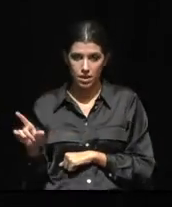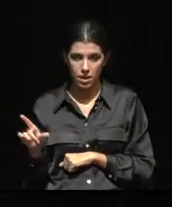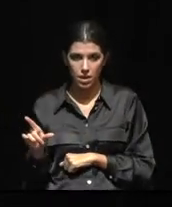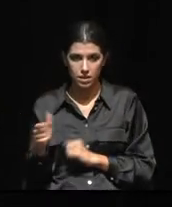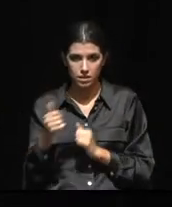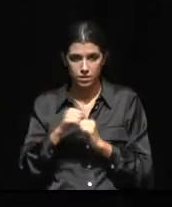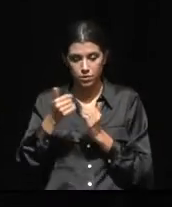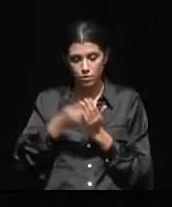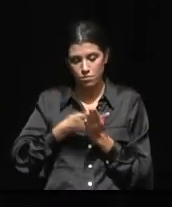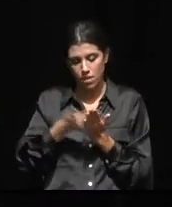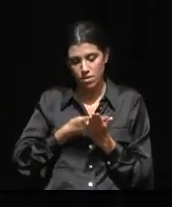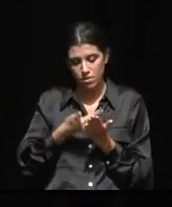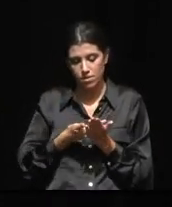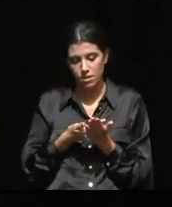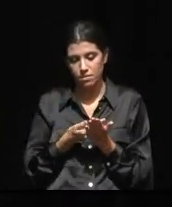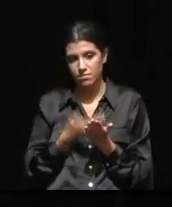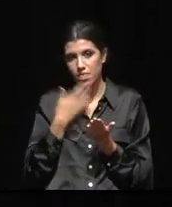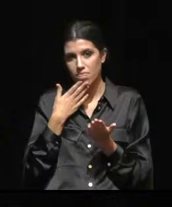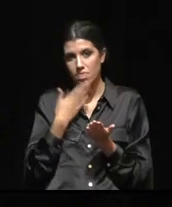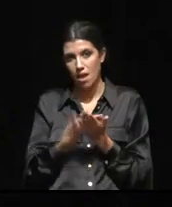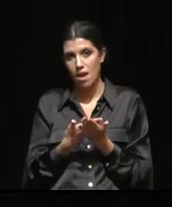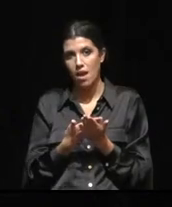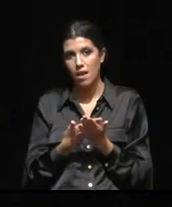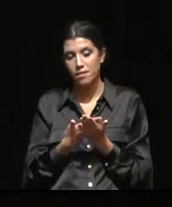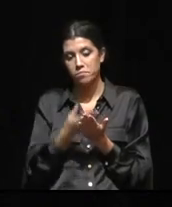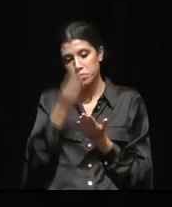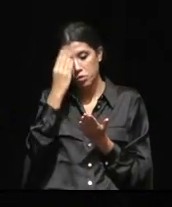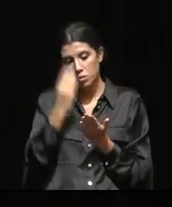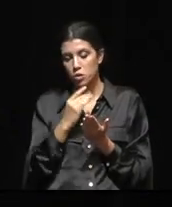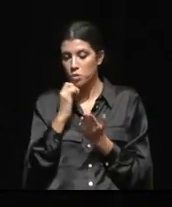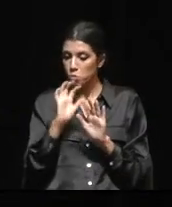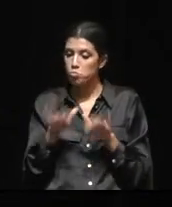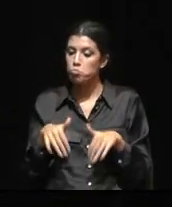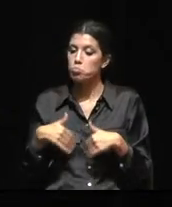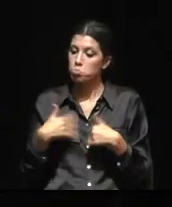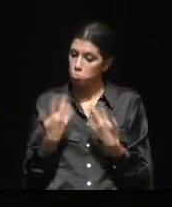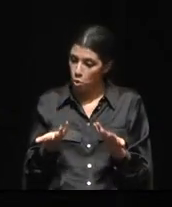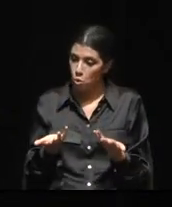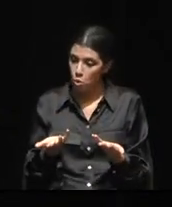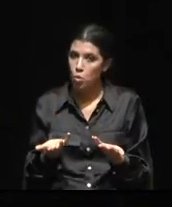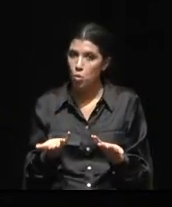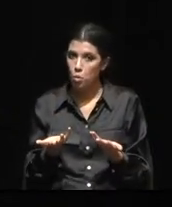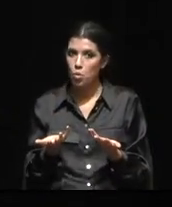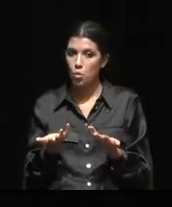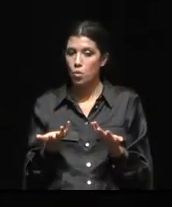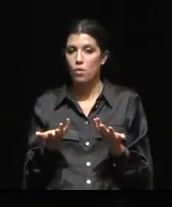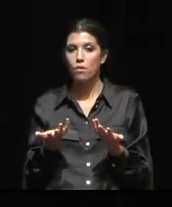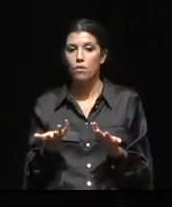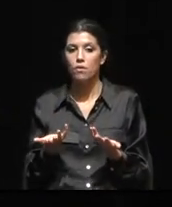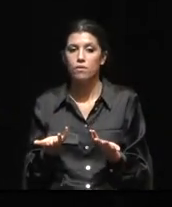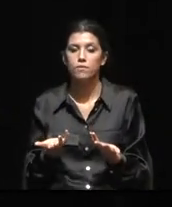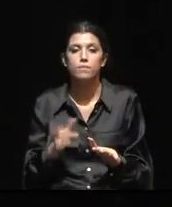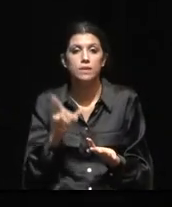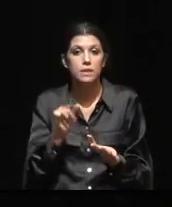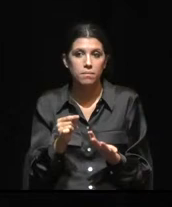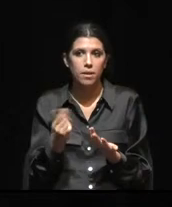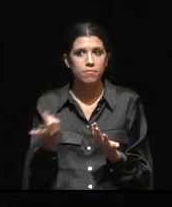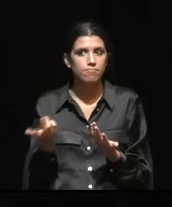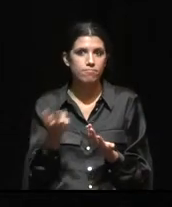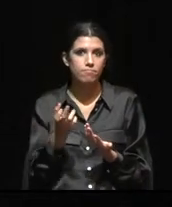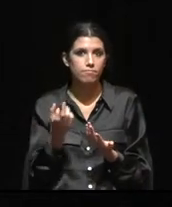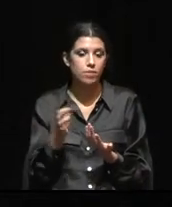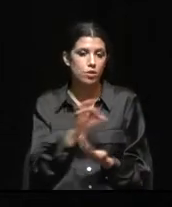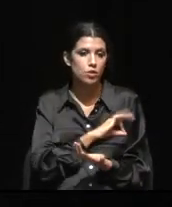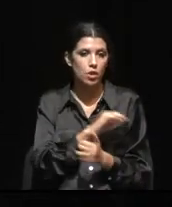faz com que esta recomendação possa e que surge na sequência aliás de uma resposta dada